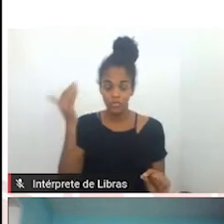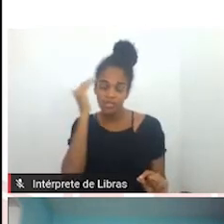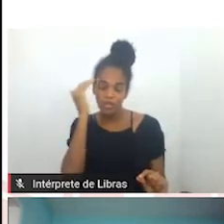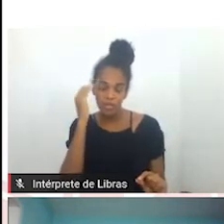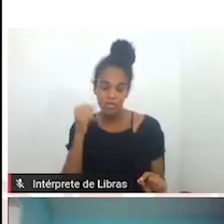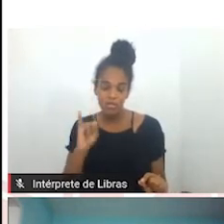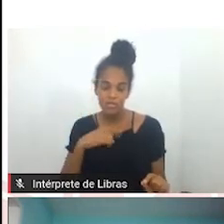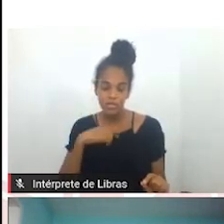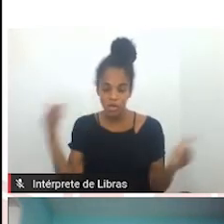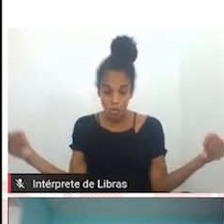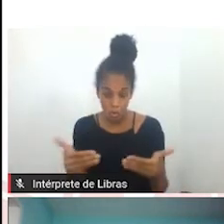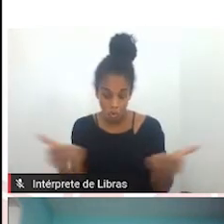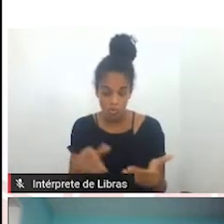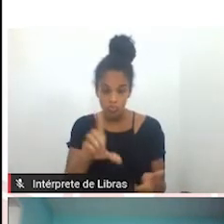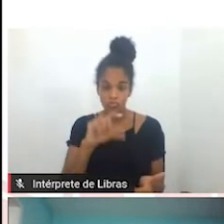passar?